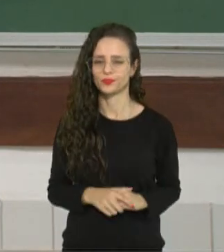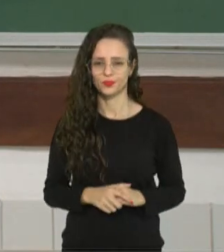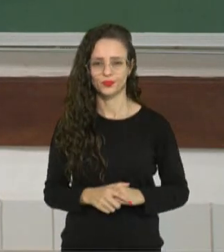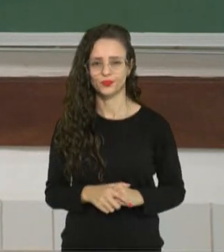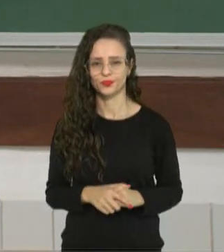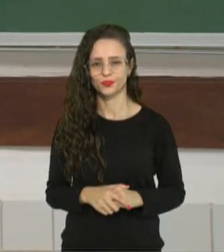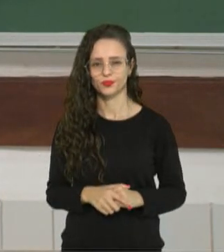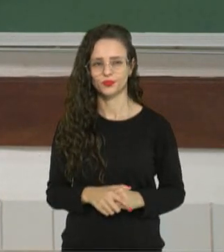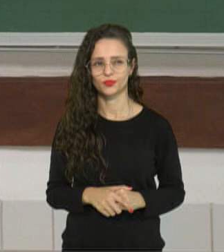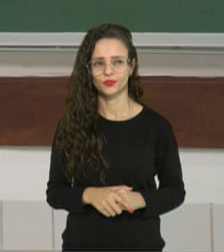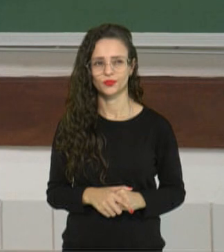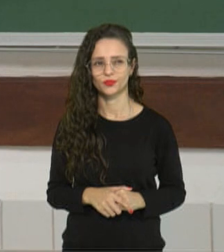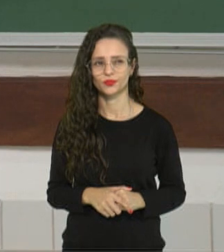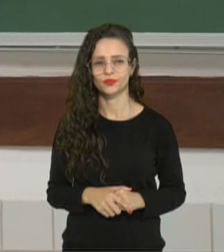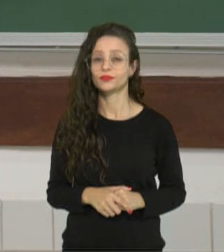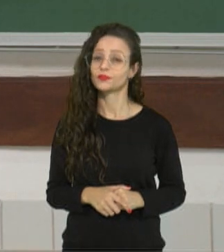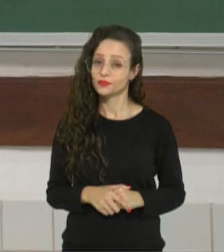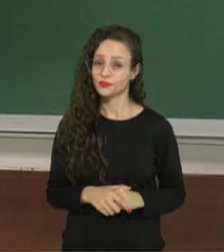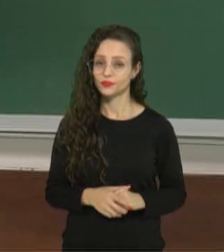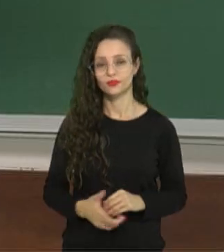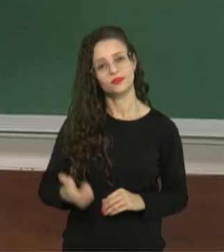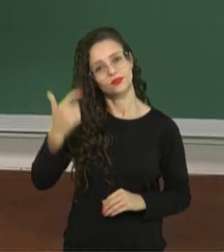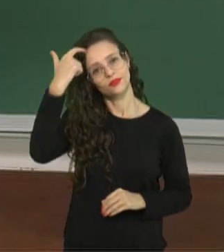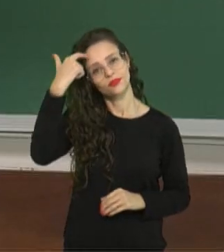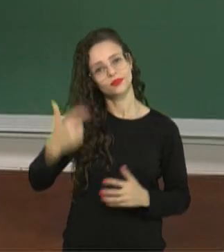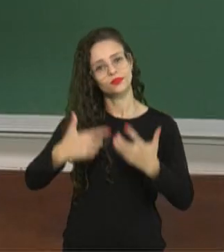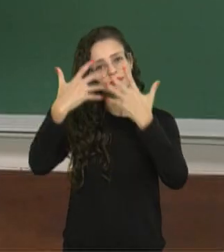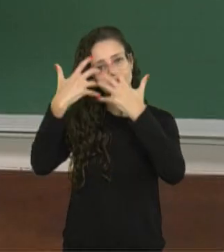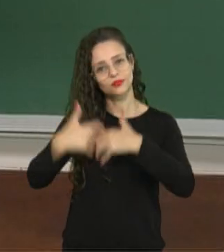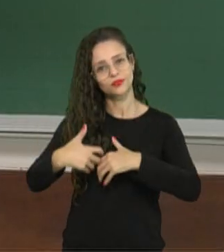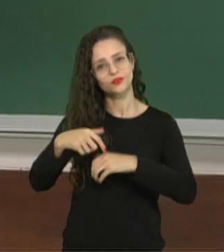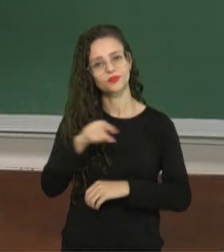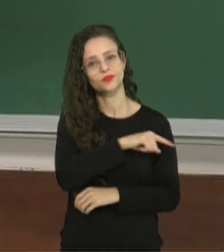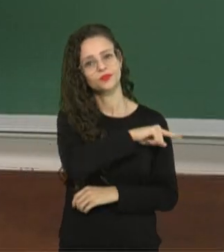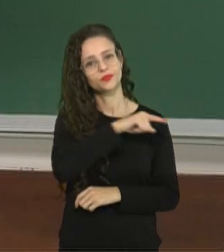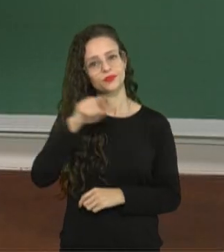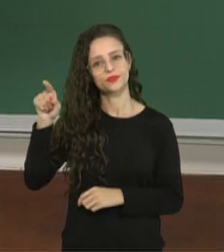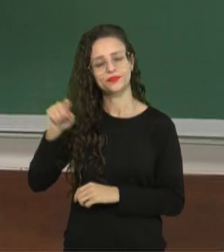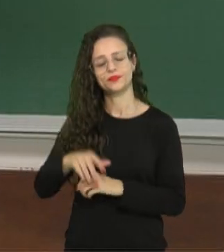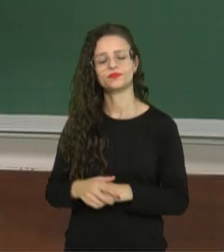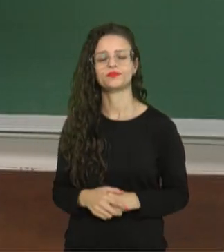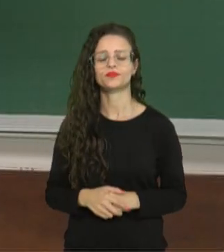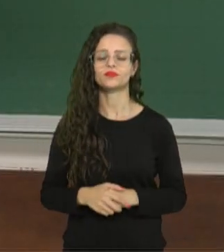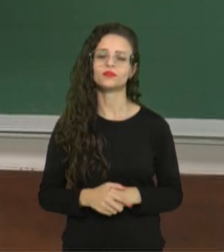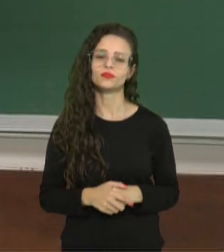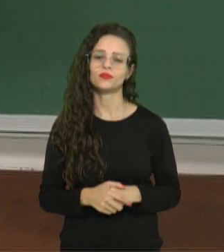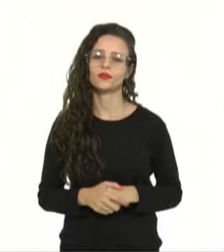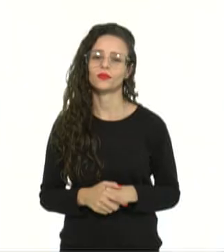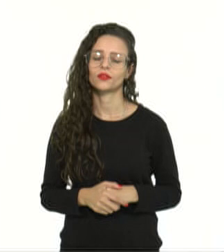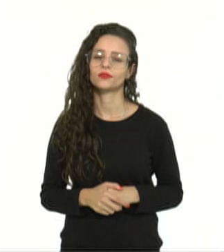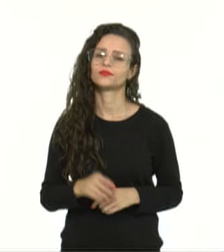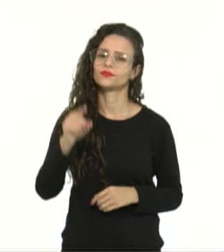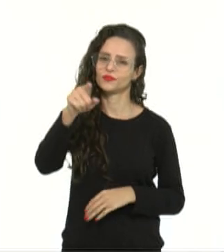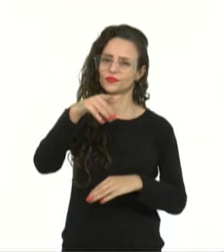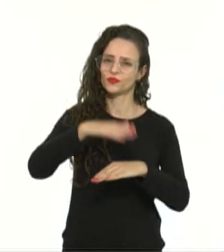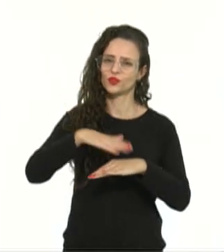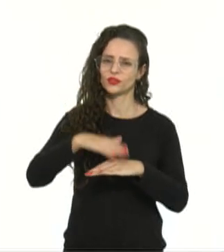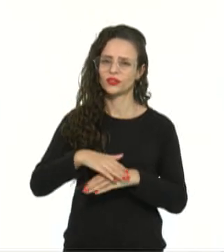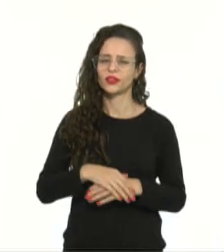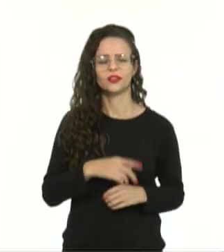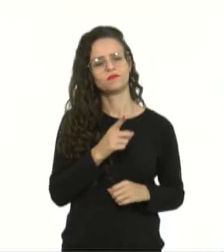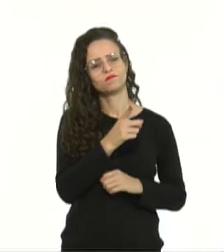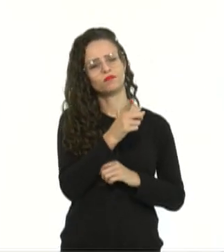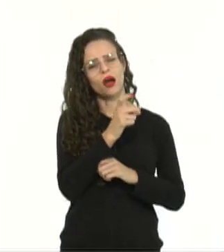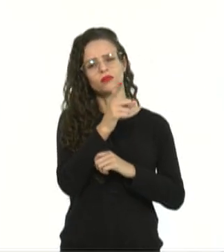verdadeira. Então, um momento aí, reflexão para a gente pensar. Você consegue